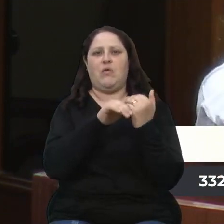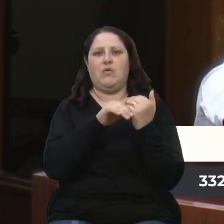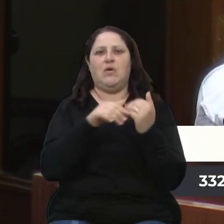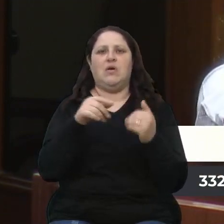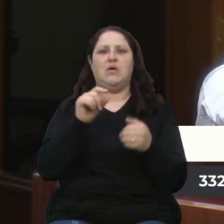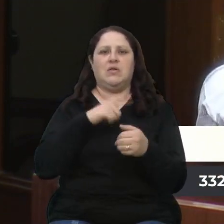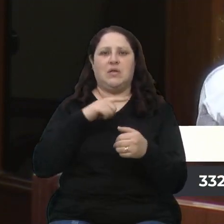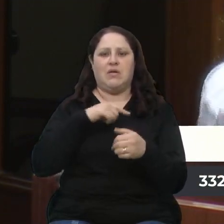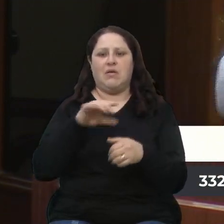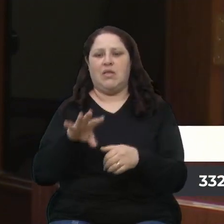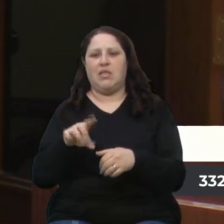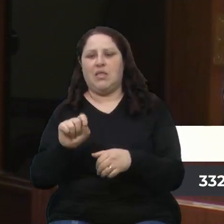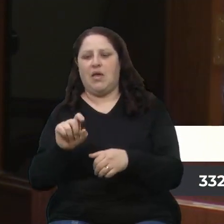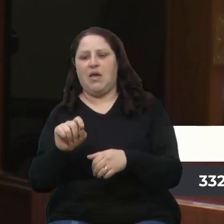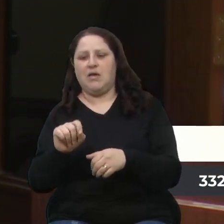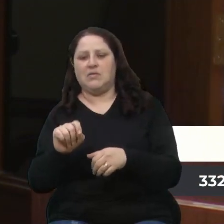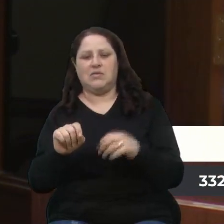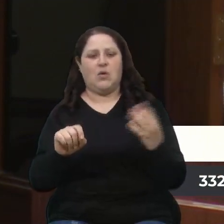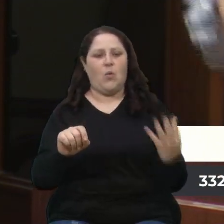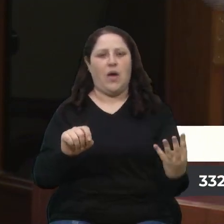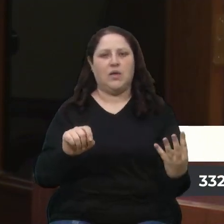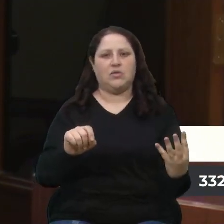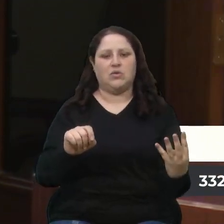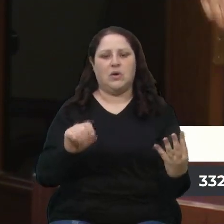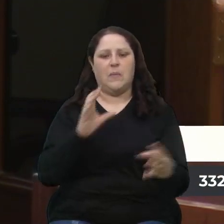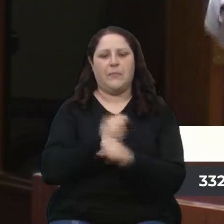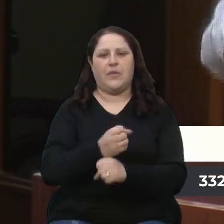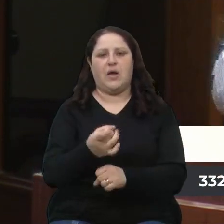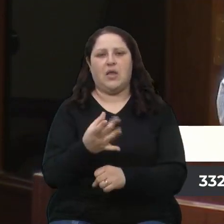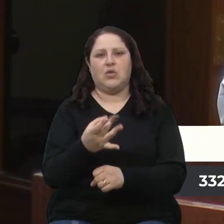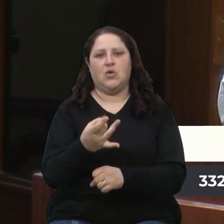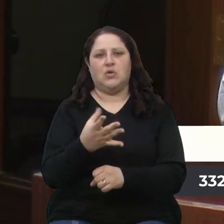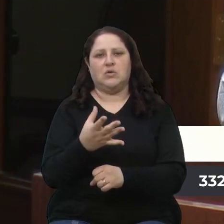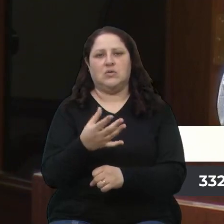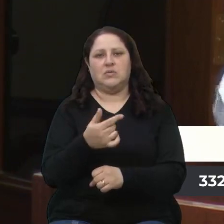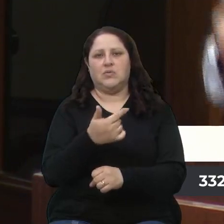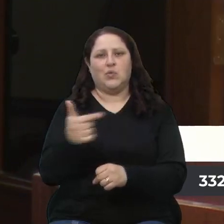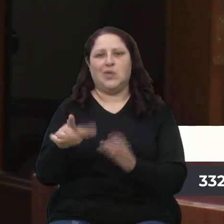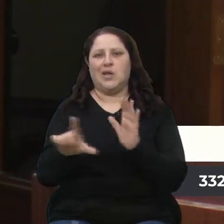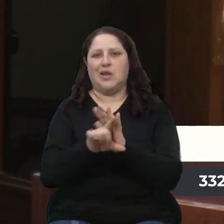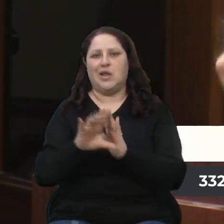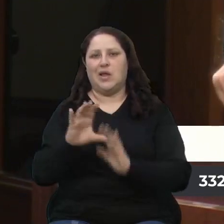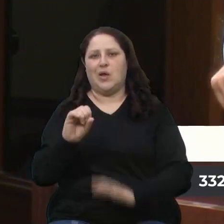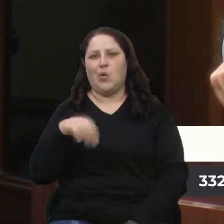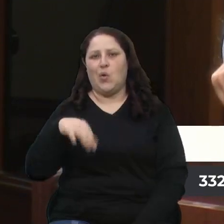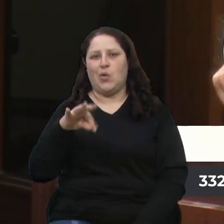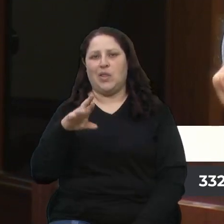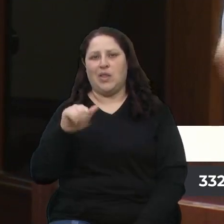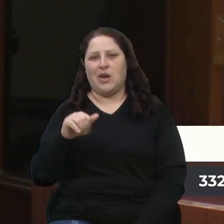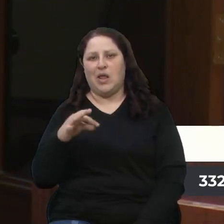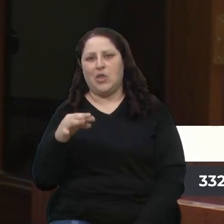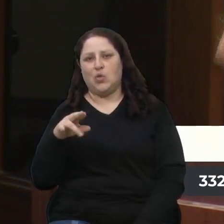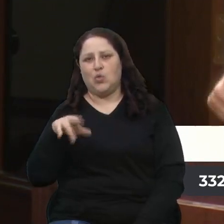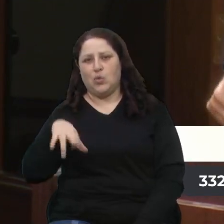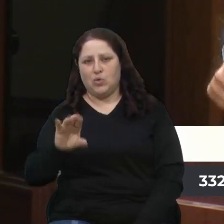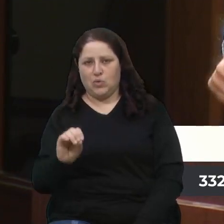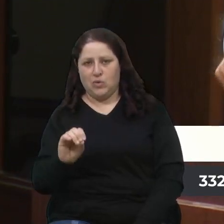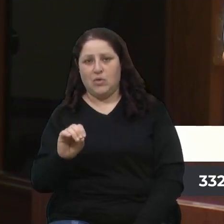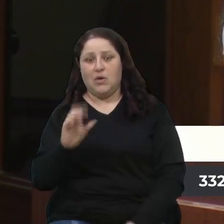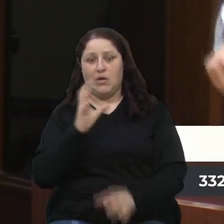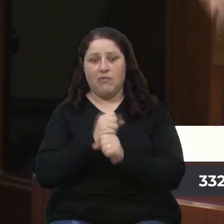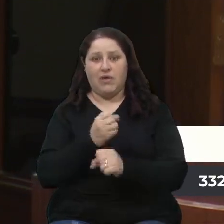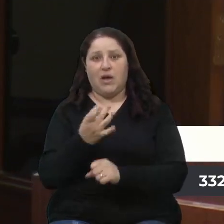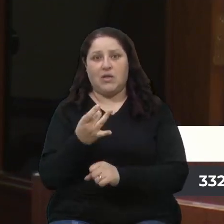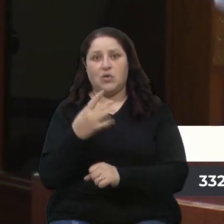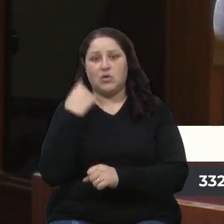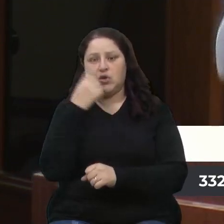14. E nós não temos como fiscalizar, até porque nós nem temos lei de contraturno. Por isso que eu trago isso para discussão, quis propor do projeto de